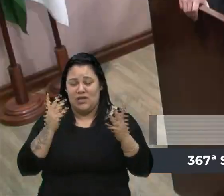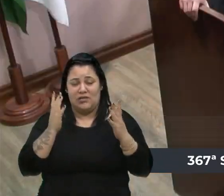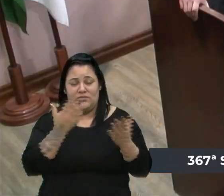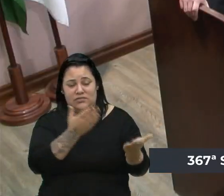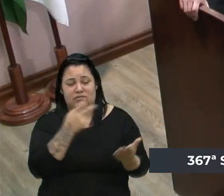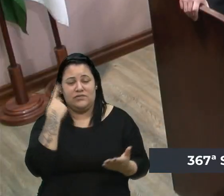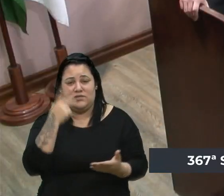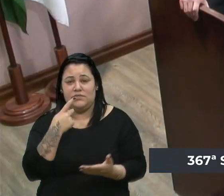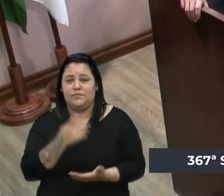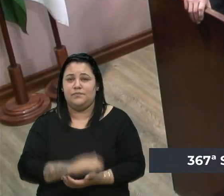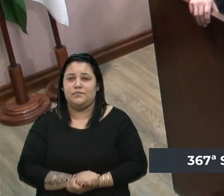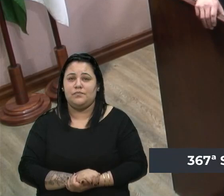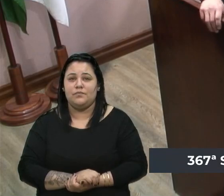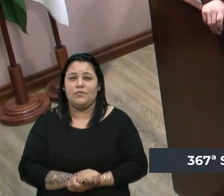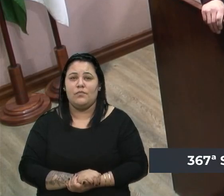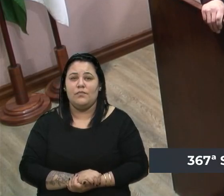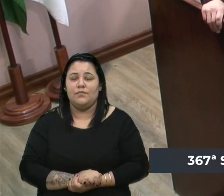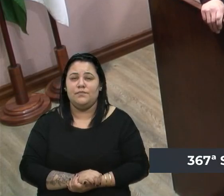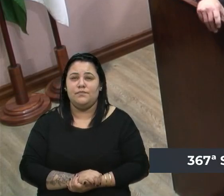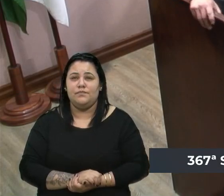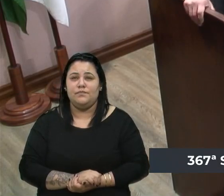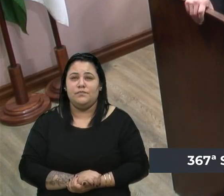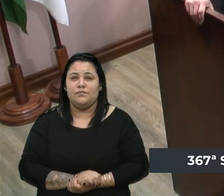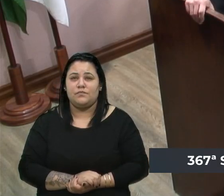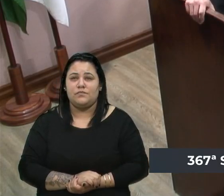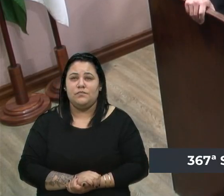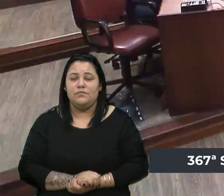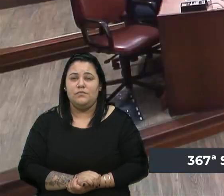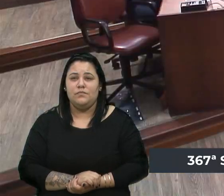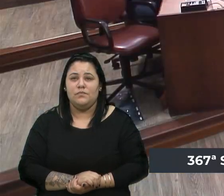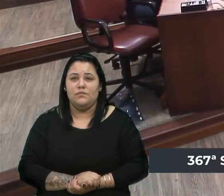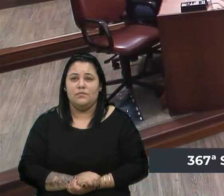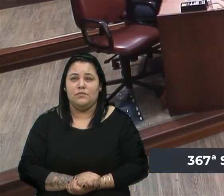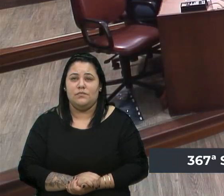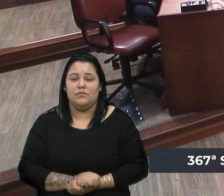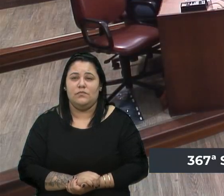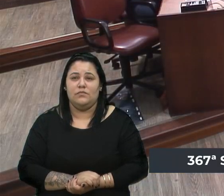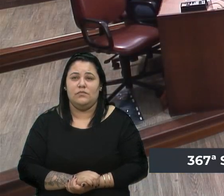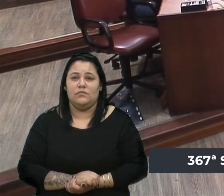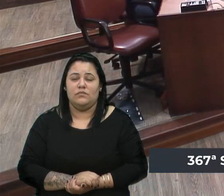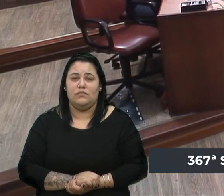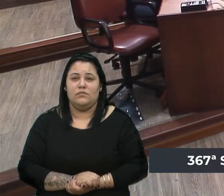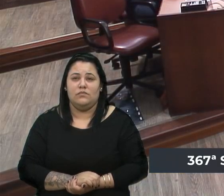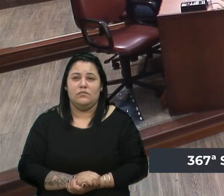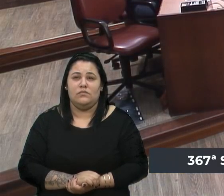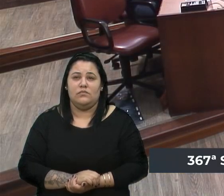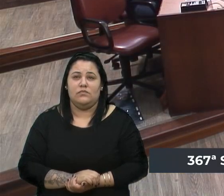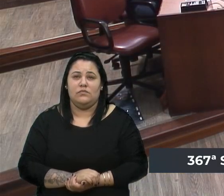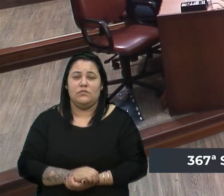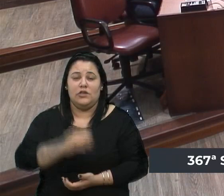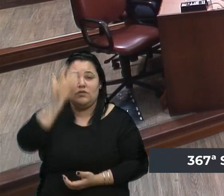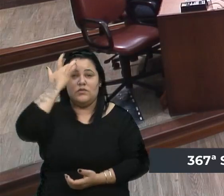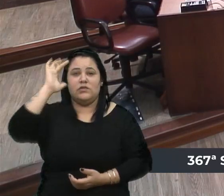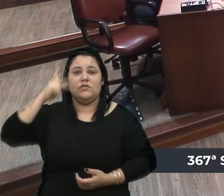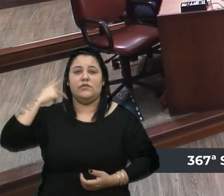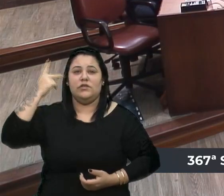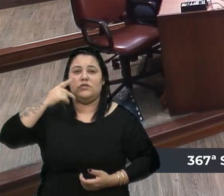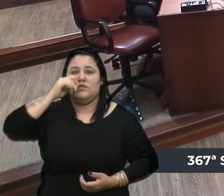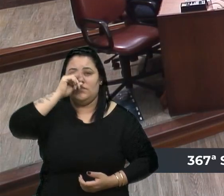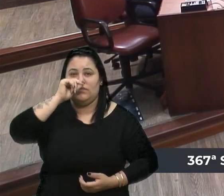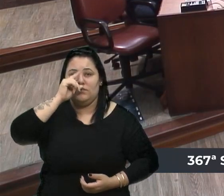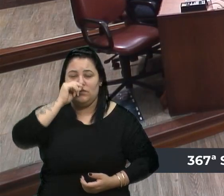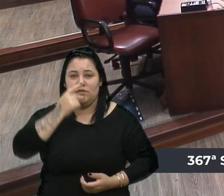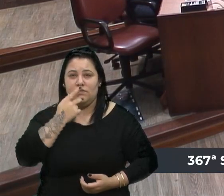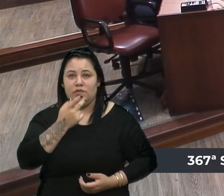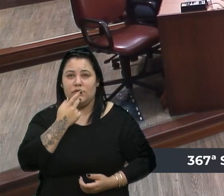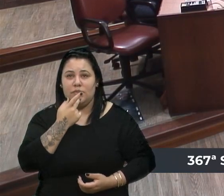Por gentileza, vereador Rafael Pena, sua parte. Obrigado, vereador. Eu não sei se o vereador Fantinel disse que era para mim